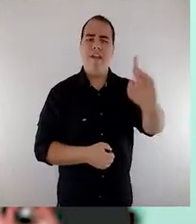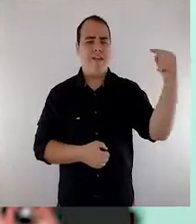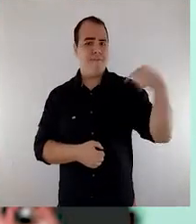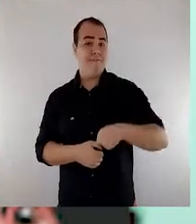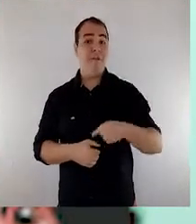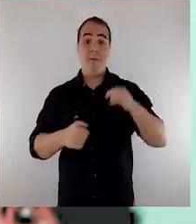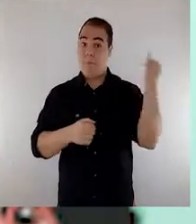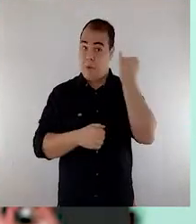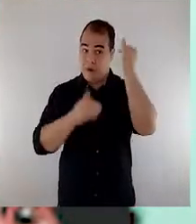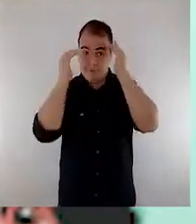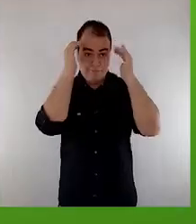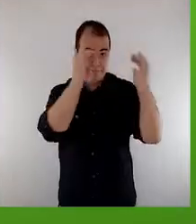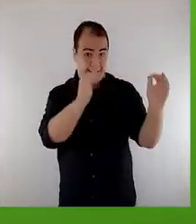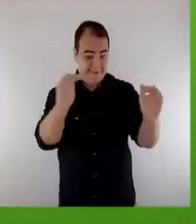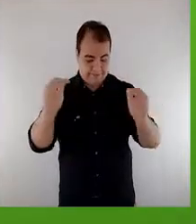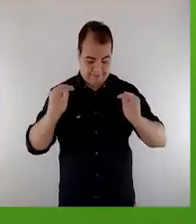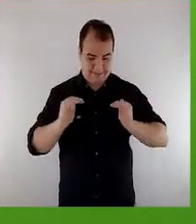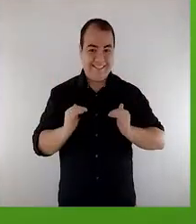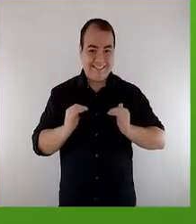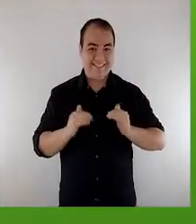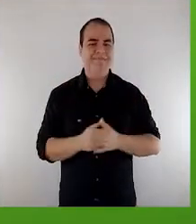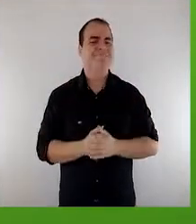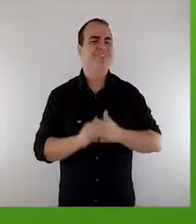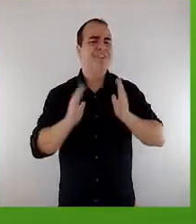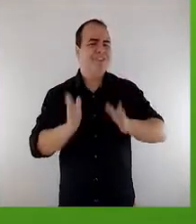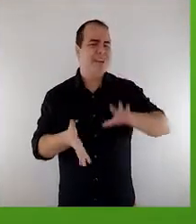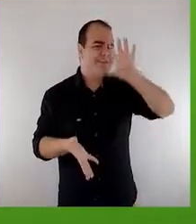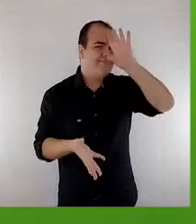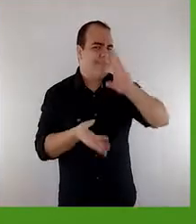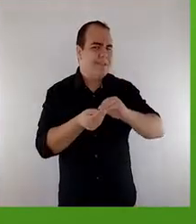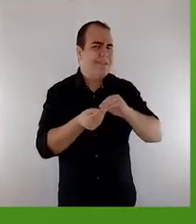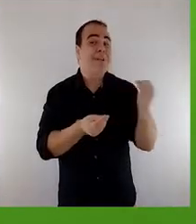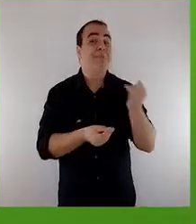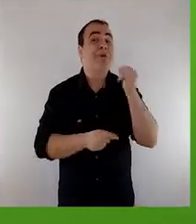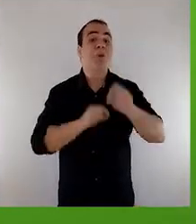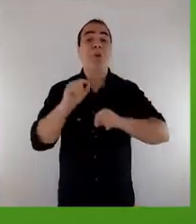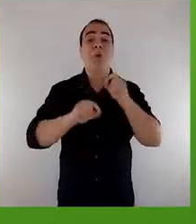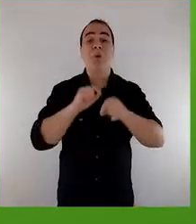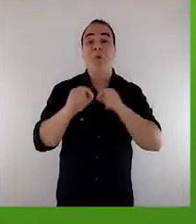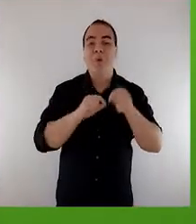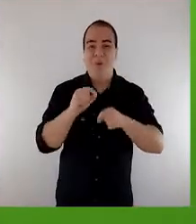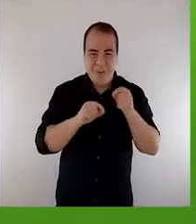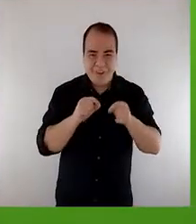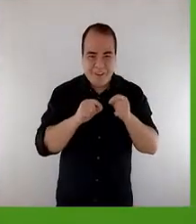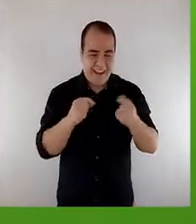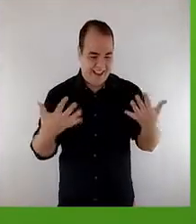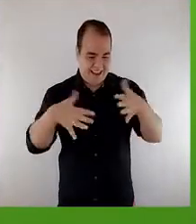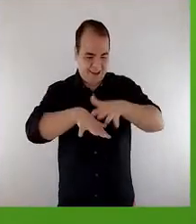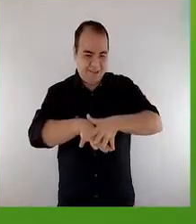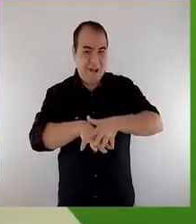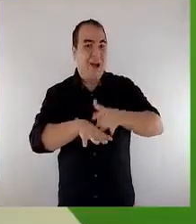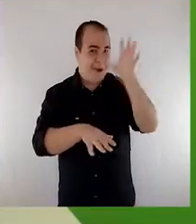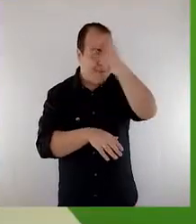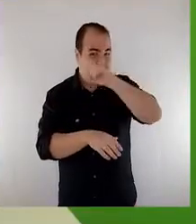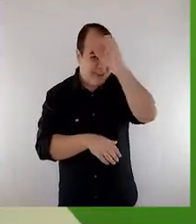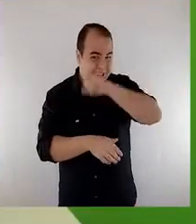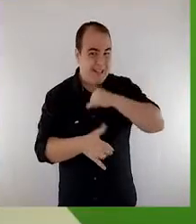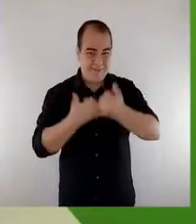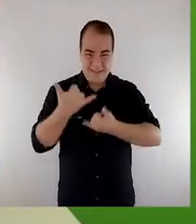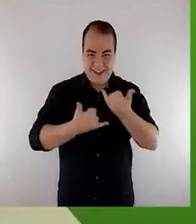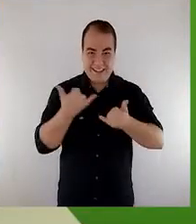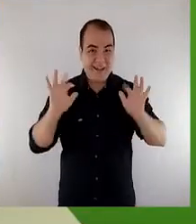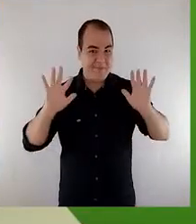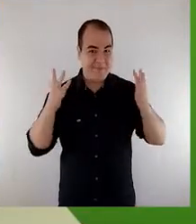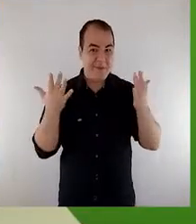nos respeitar. Já que aprendemos um pouco sobre a diversidade e inclusão, que tal fazemos a famosa brincadeira do dedo das mãos? E aí,